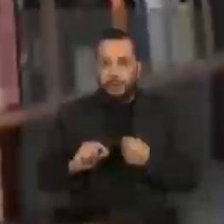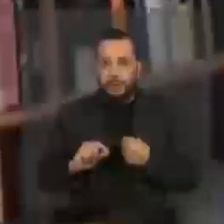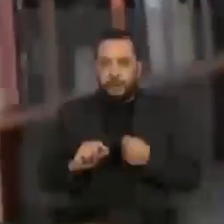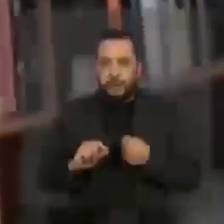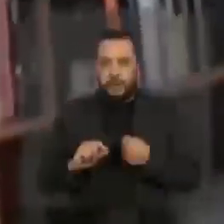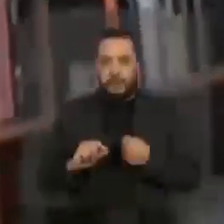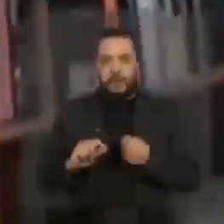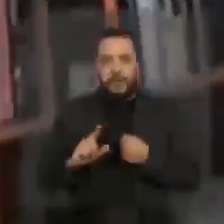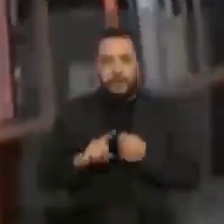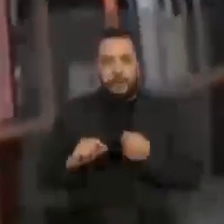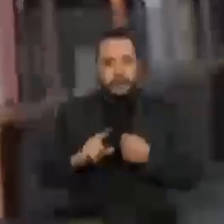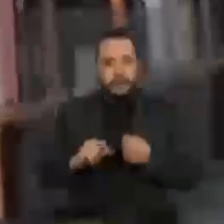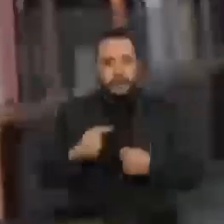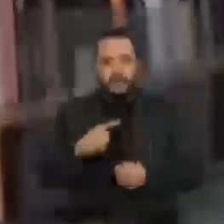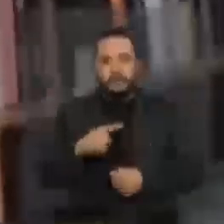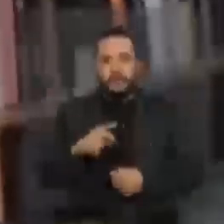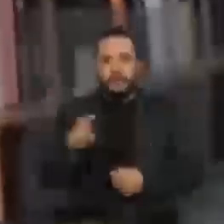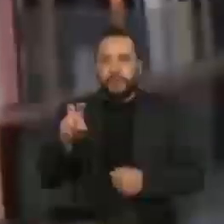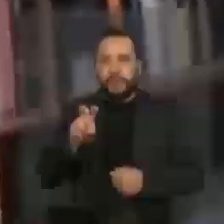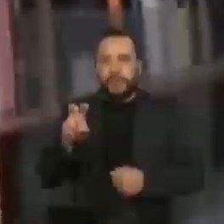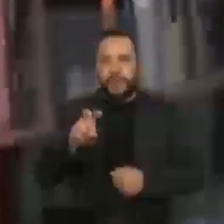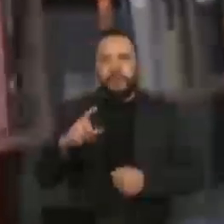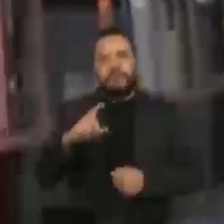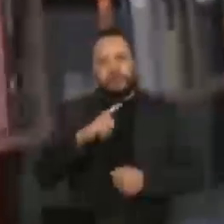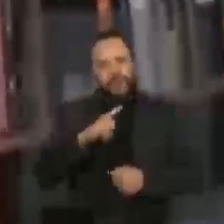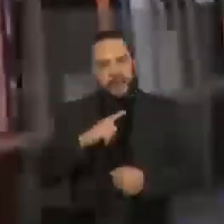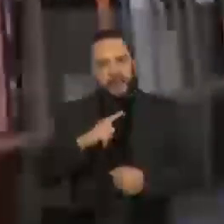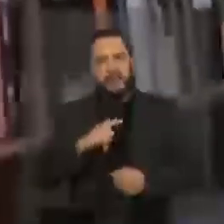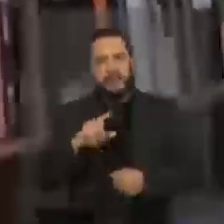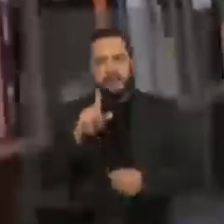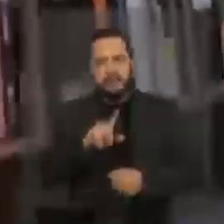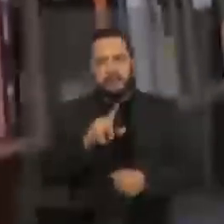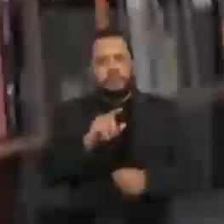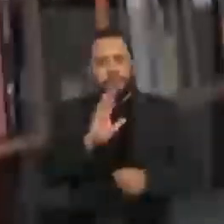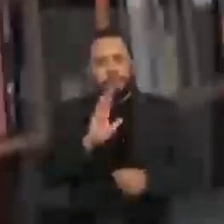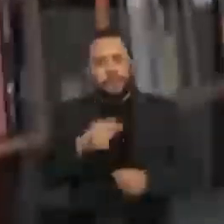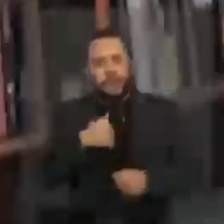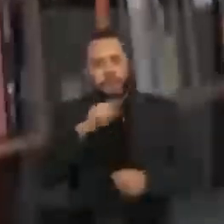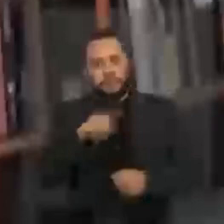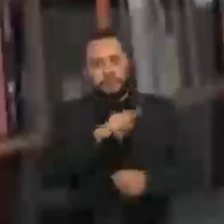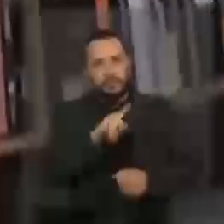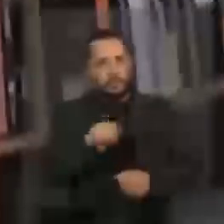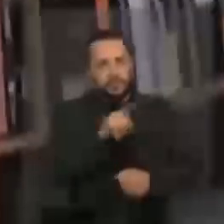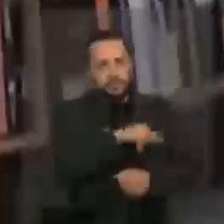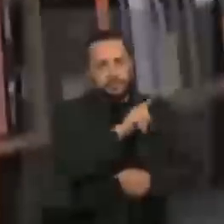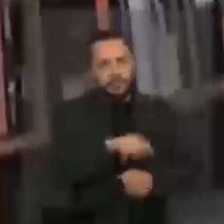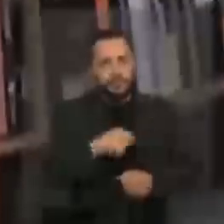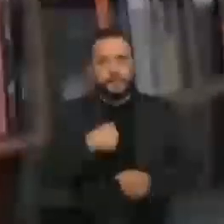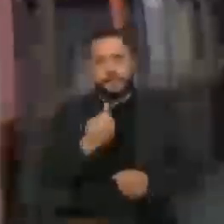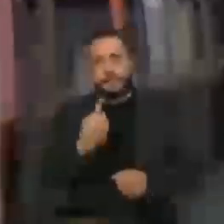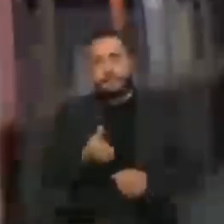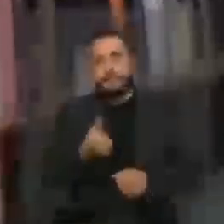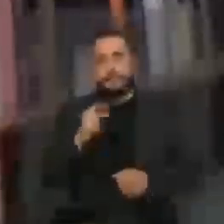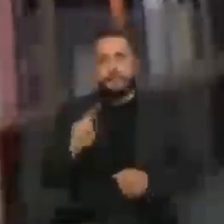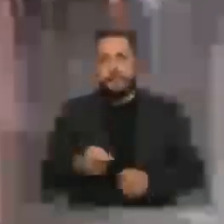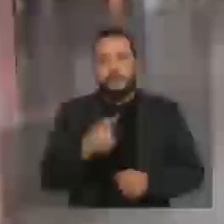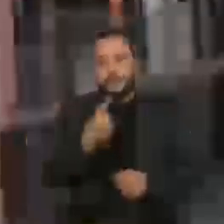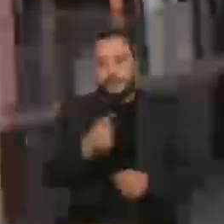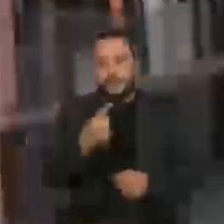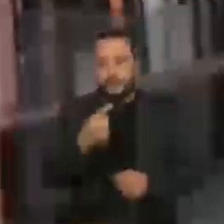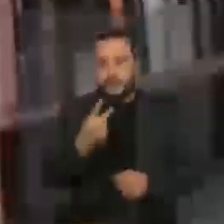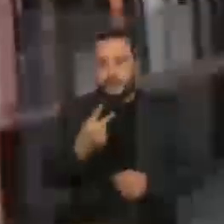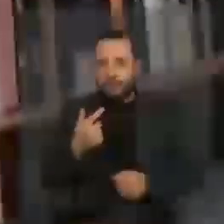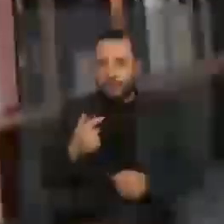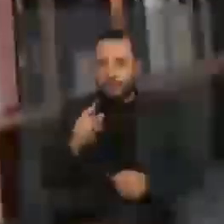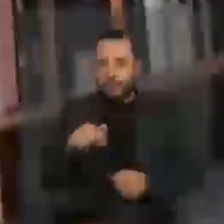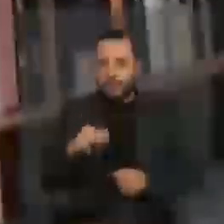com a inclusão do artigo 5º, ficam revogados 2 artigos da Lei 16.127, que é de